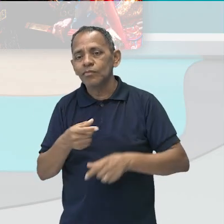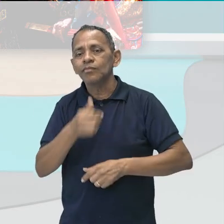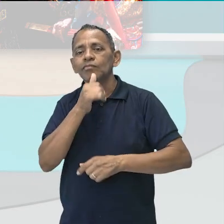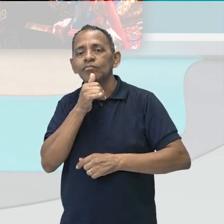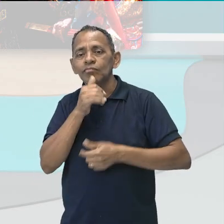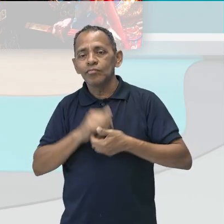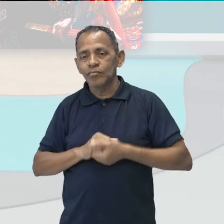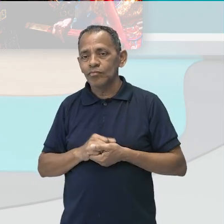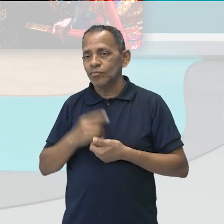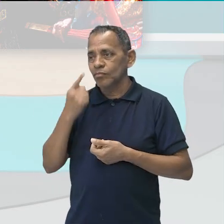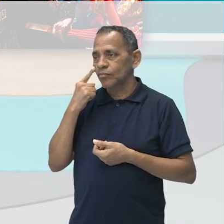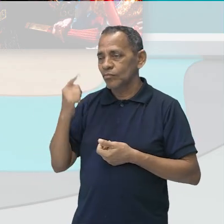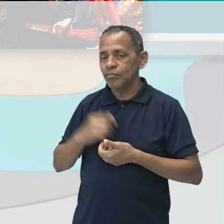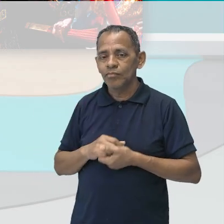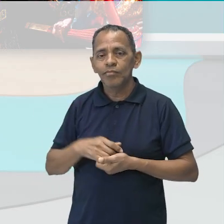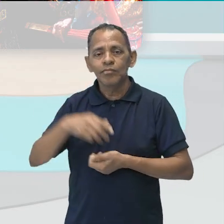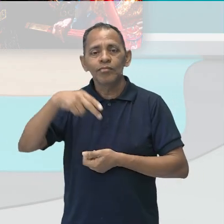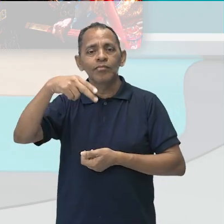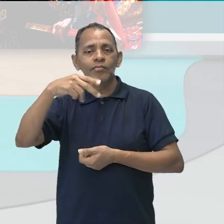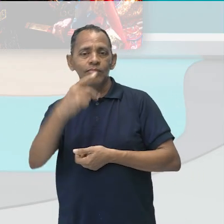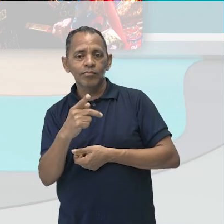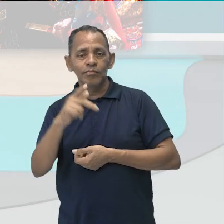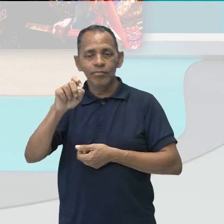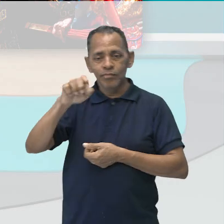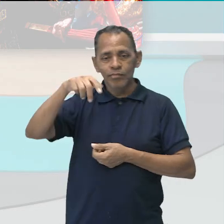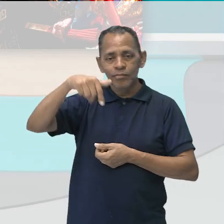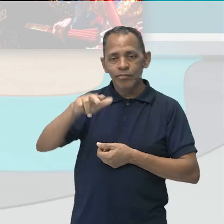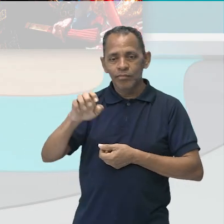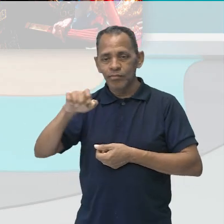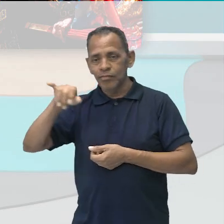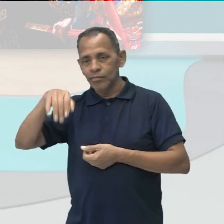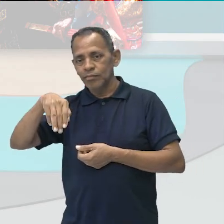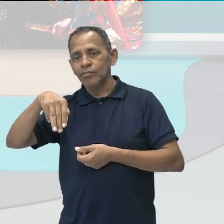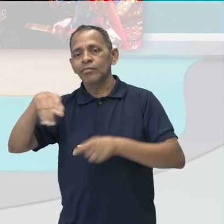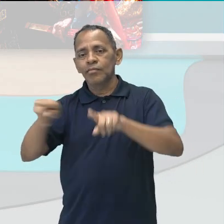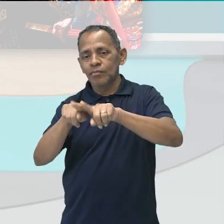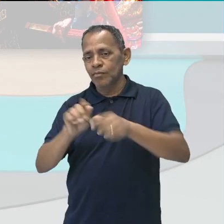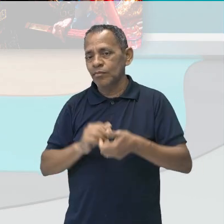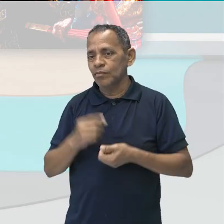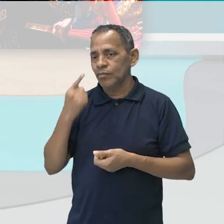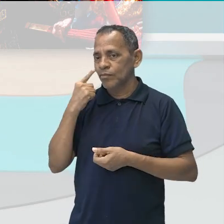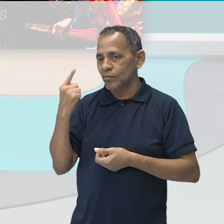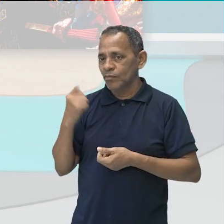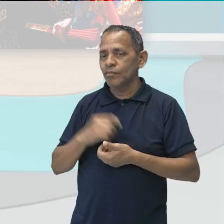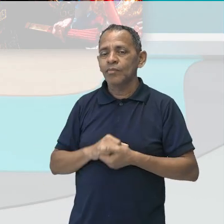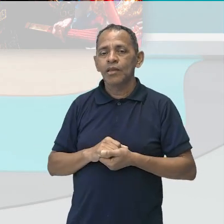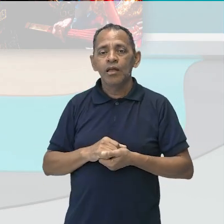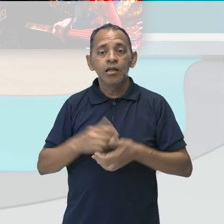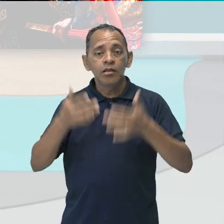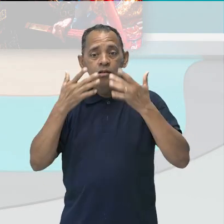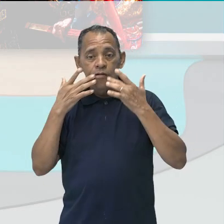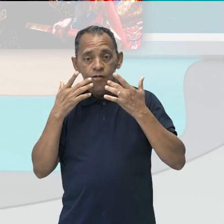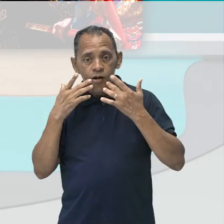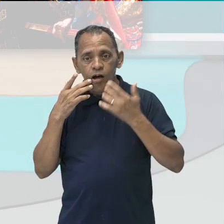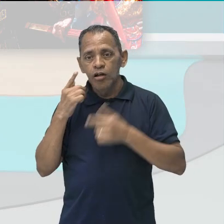de ópera de Pequim e o teatro Kun-Kun, como vocês estão vendo na imagem.